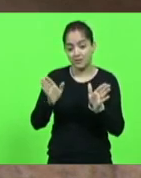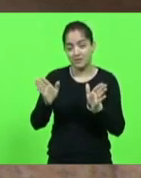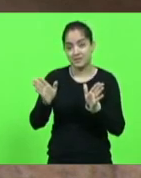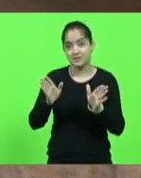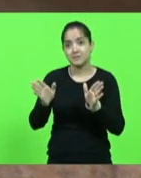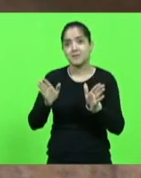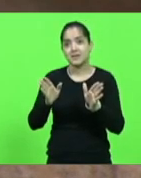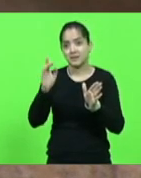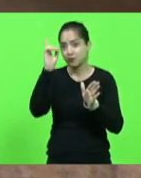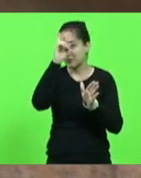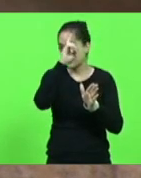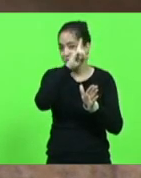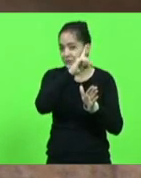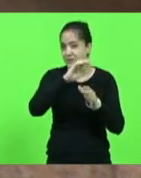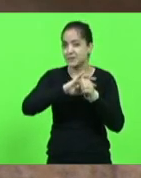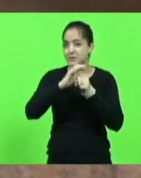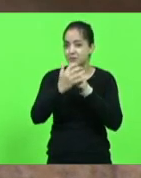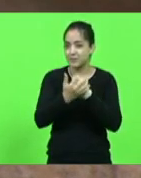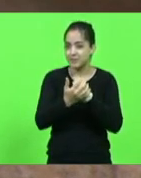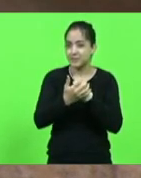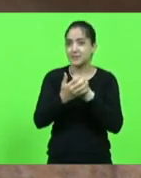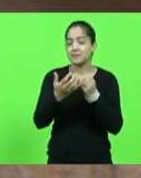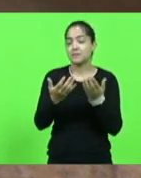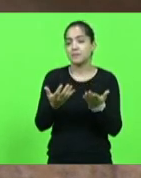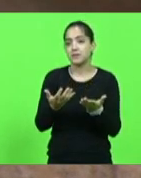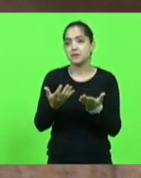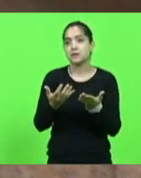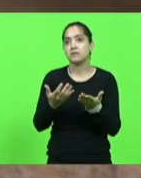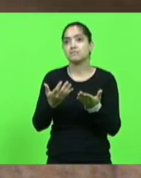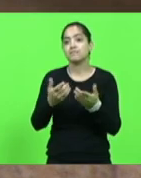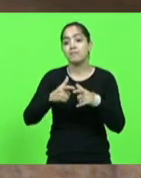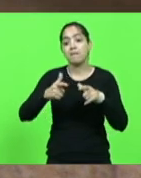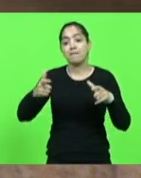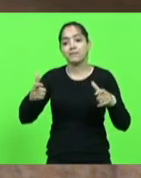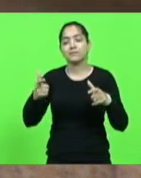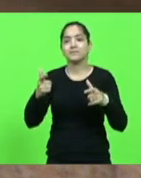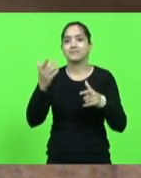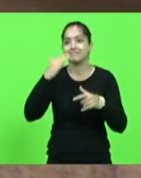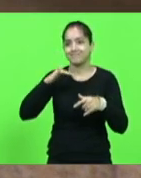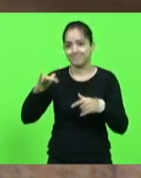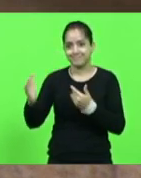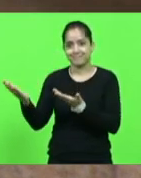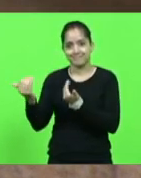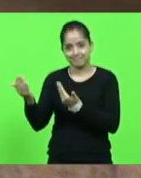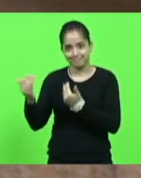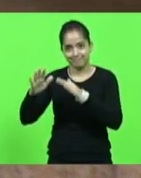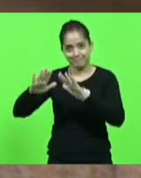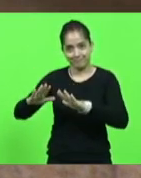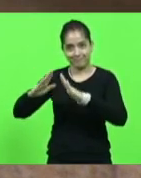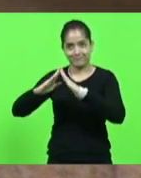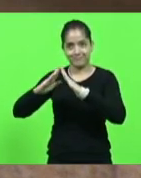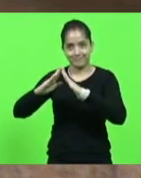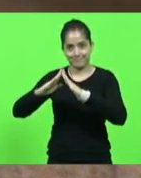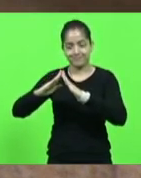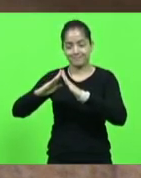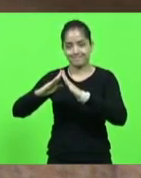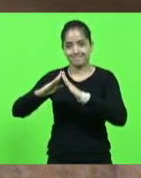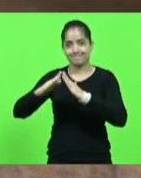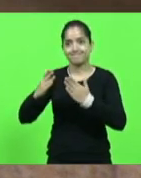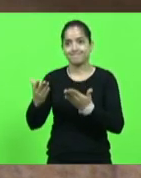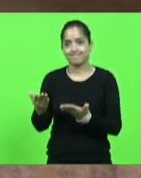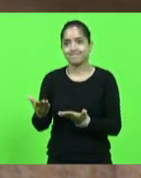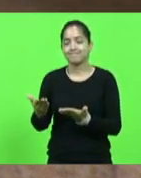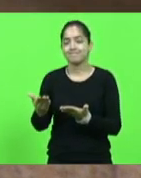nós passamos, de pandemia, e que a maior parte das nossas crianças e adolescentes ficaram em casa, e aí mais ainda expostos